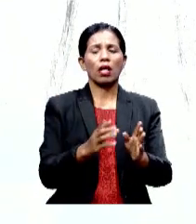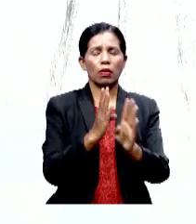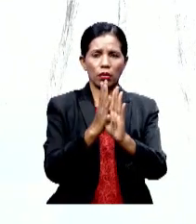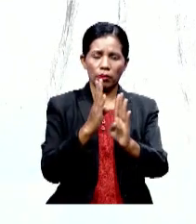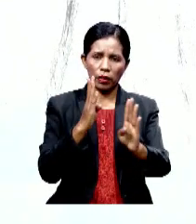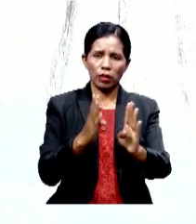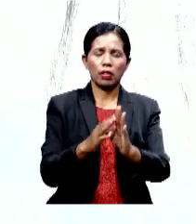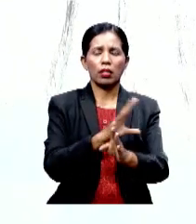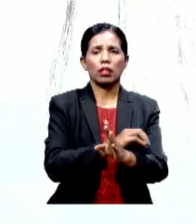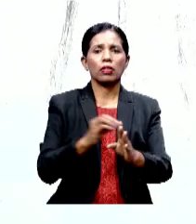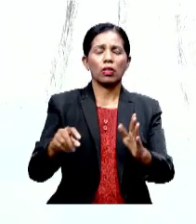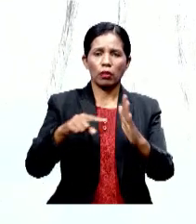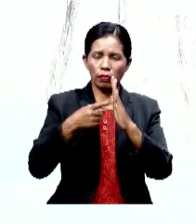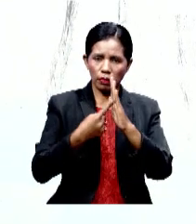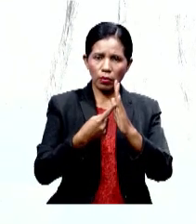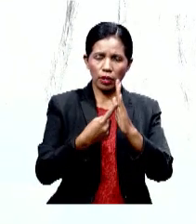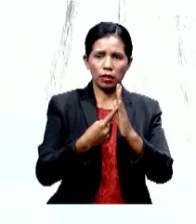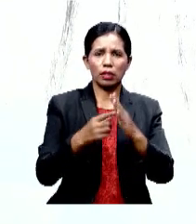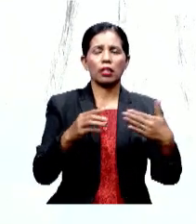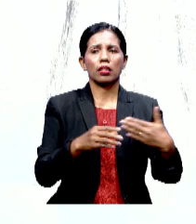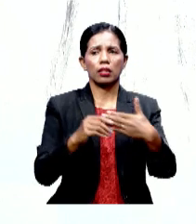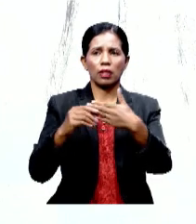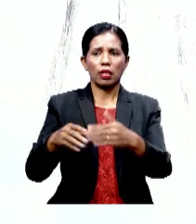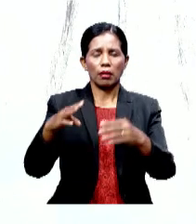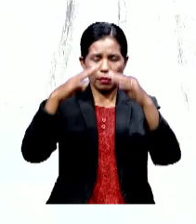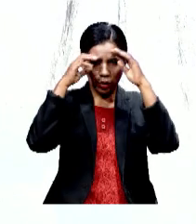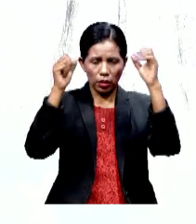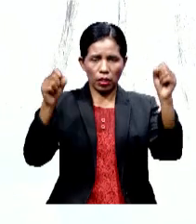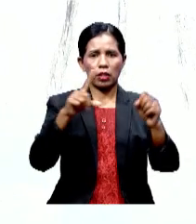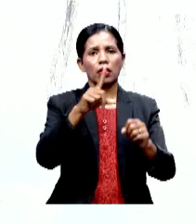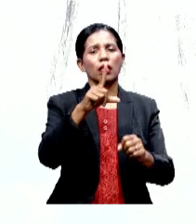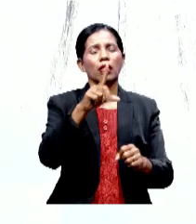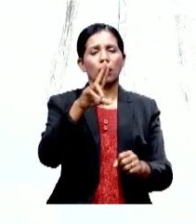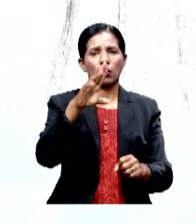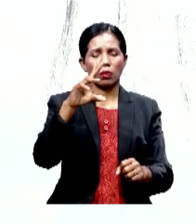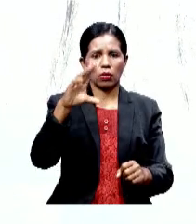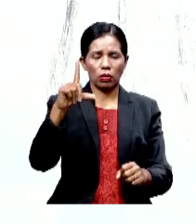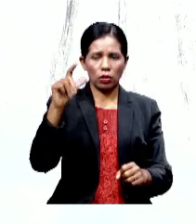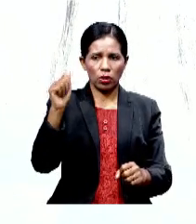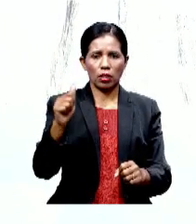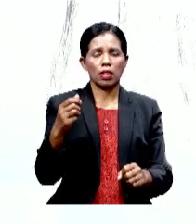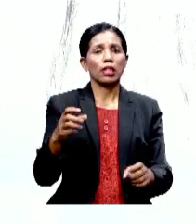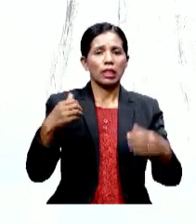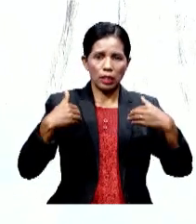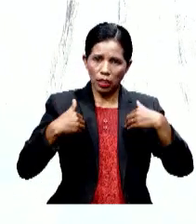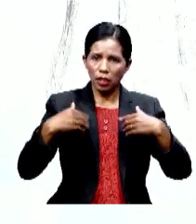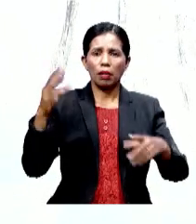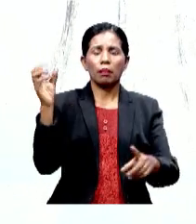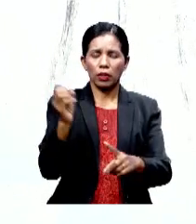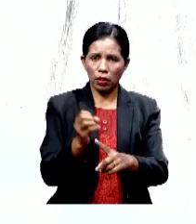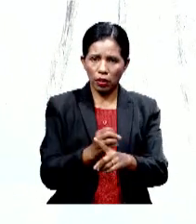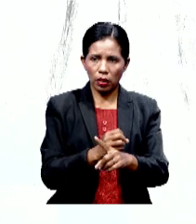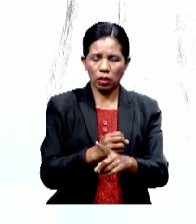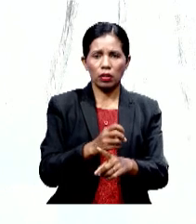início, juntamente com o governo do presidente Lula. Então, temos aí uma oportunidade de